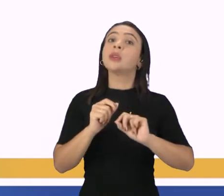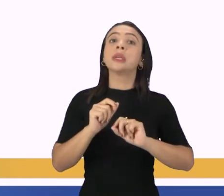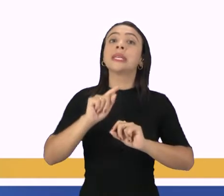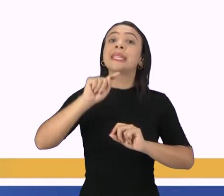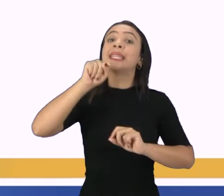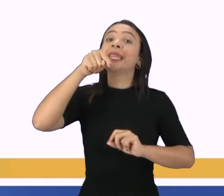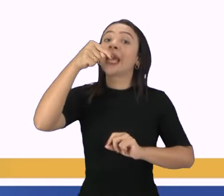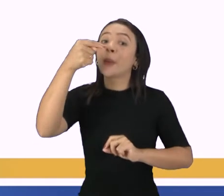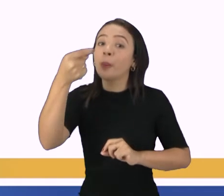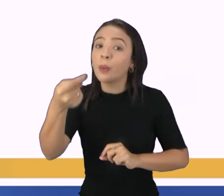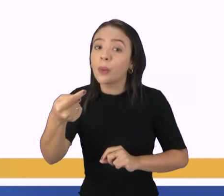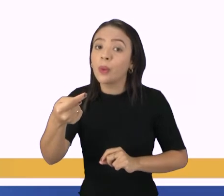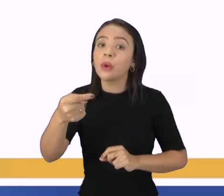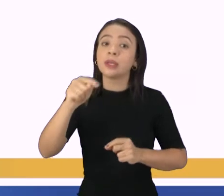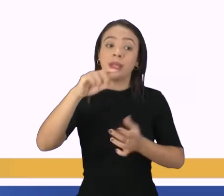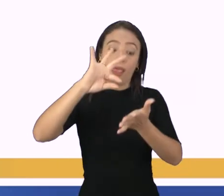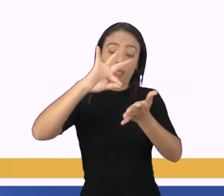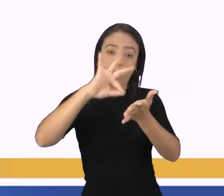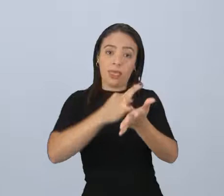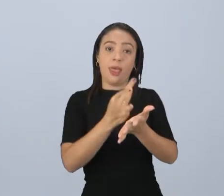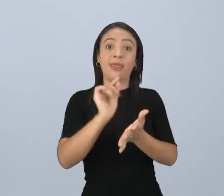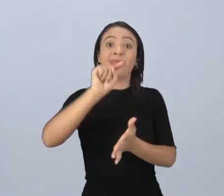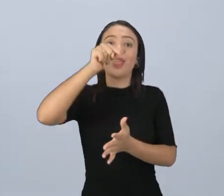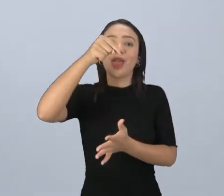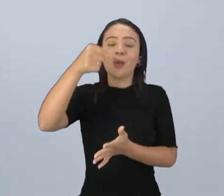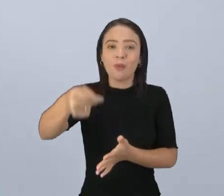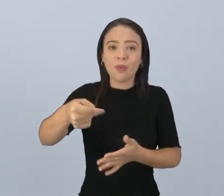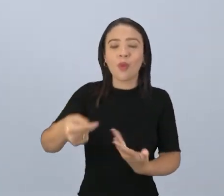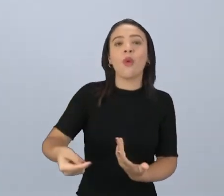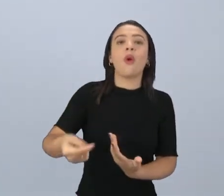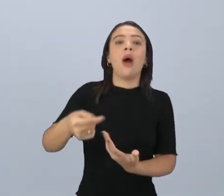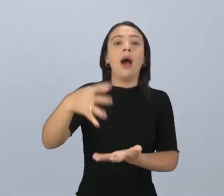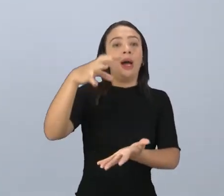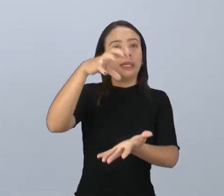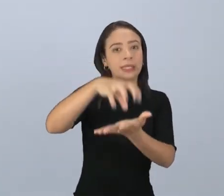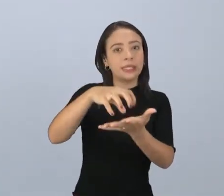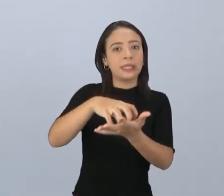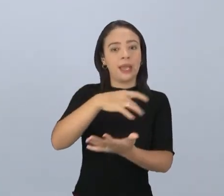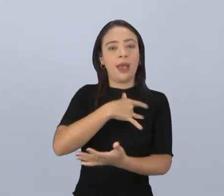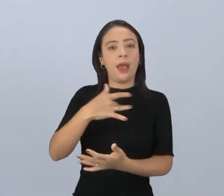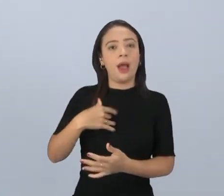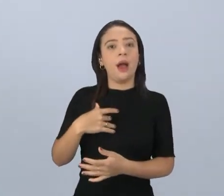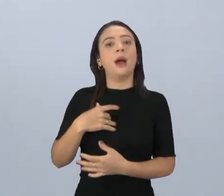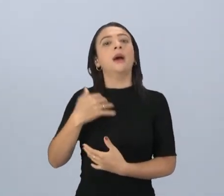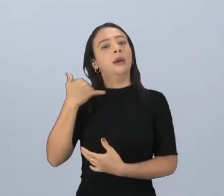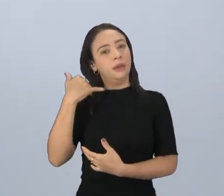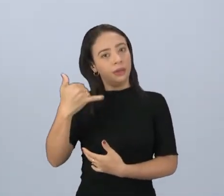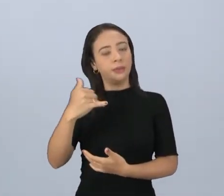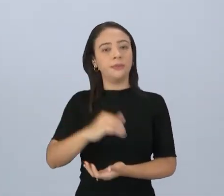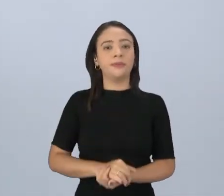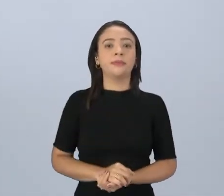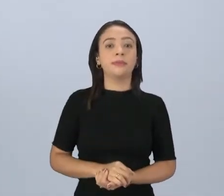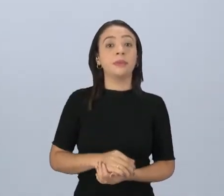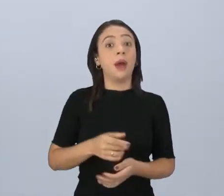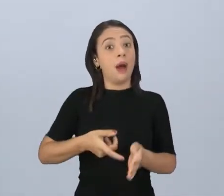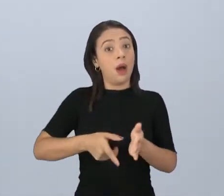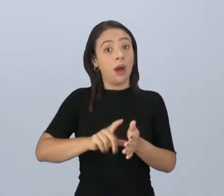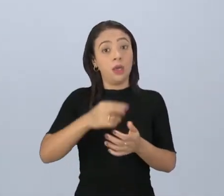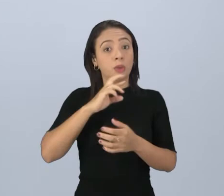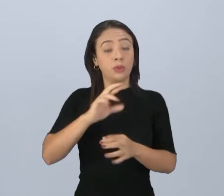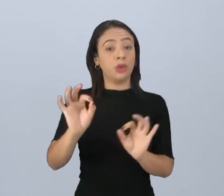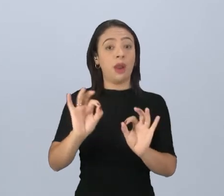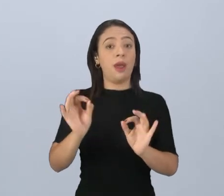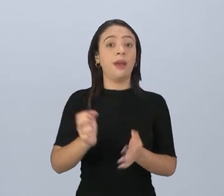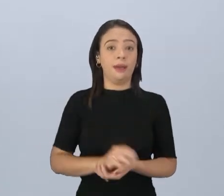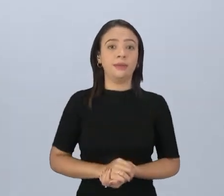conforme pré-agendamento. Vimos agora a resposta a essas 2 perguntas que ainda não tinham sido respondidas. Vejam também que